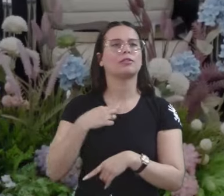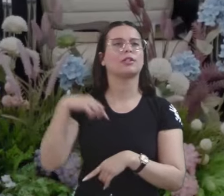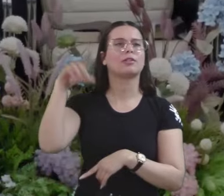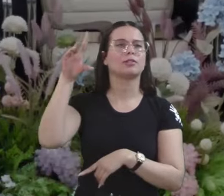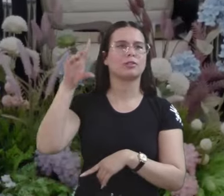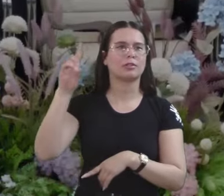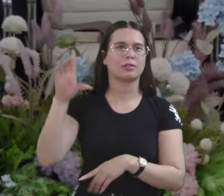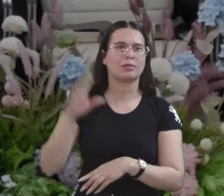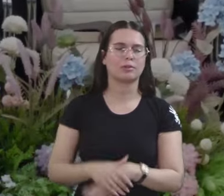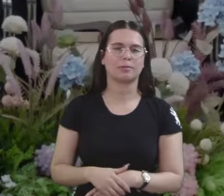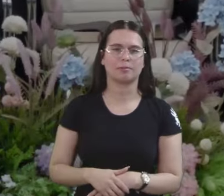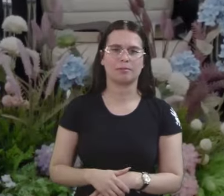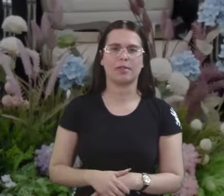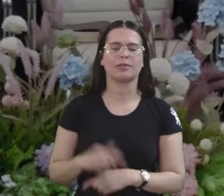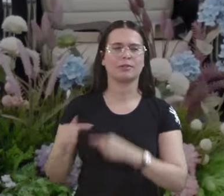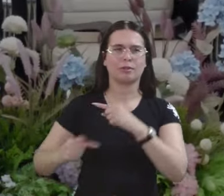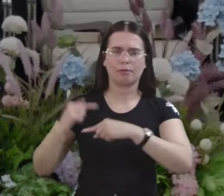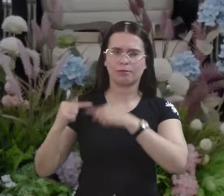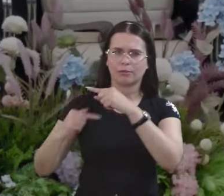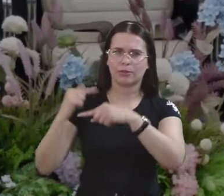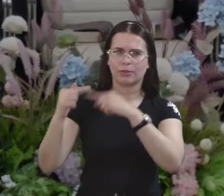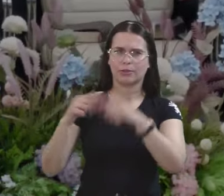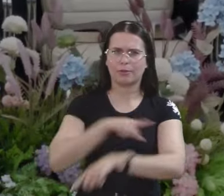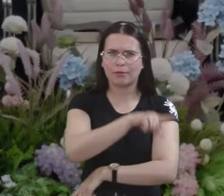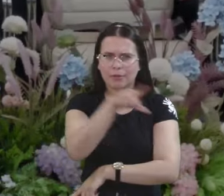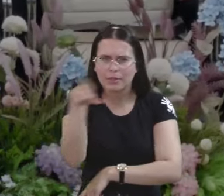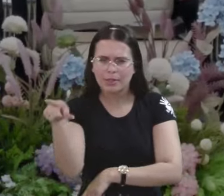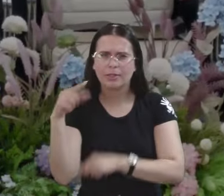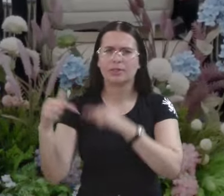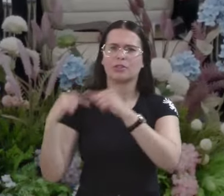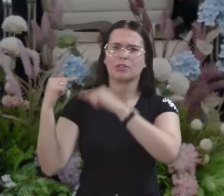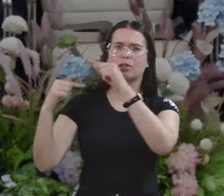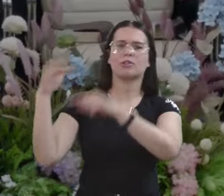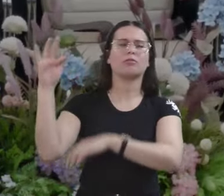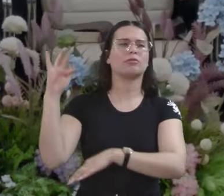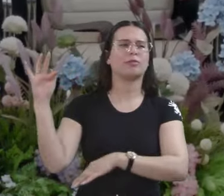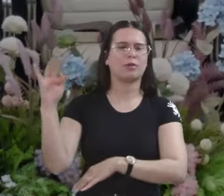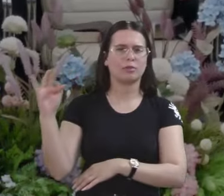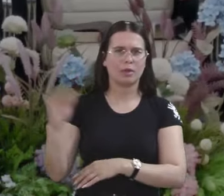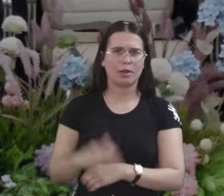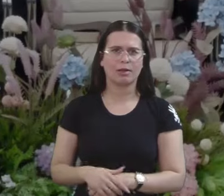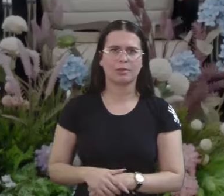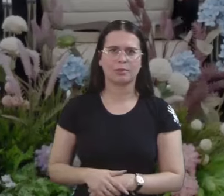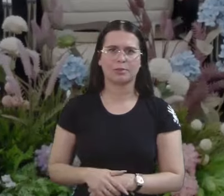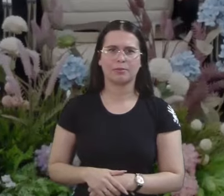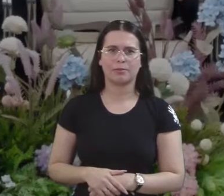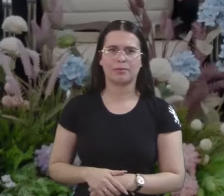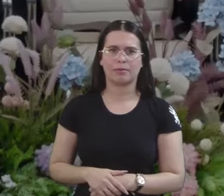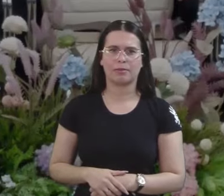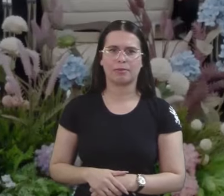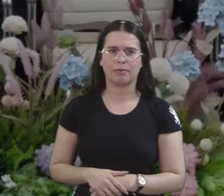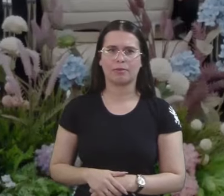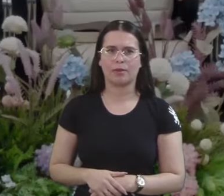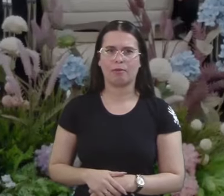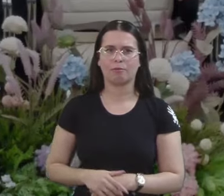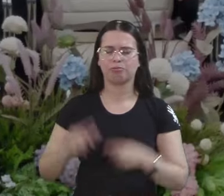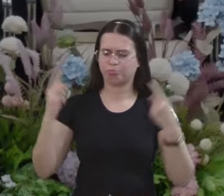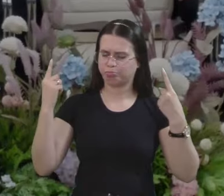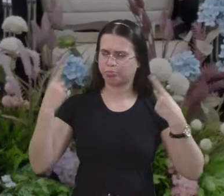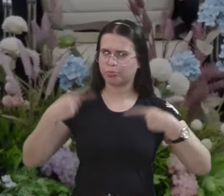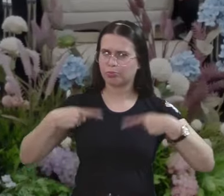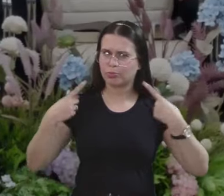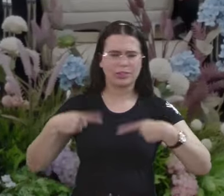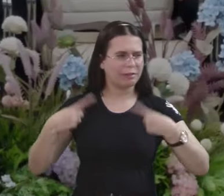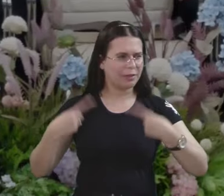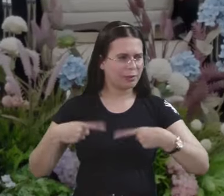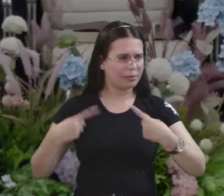eles. Esta é a geração. Vocês são a geração de faculdade. Estão enfrentando aí um desafio tremendo,